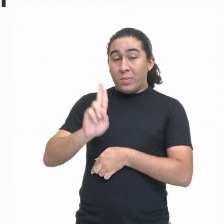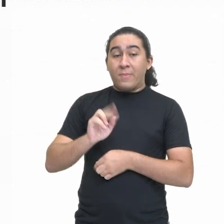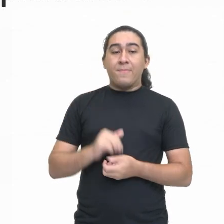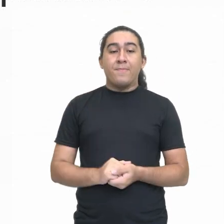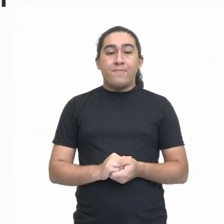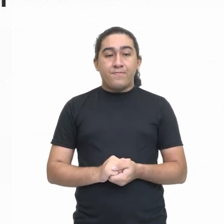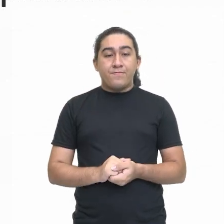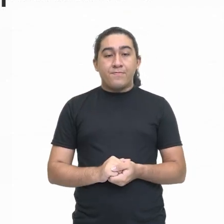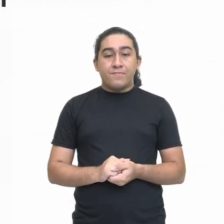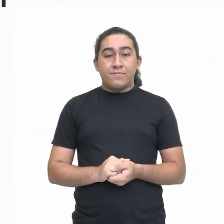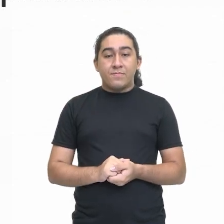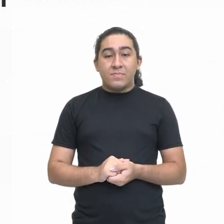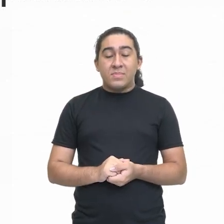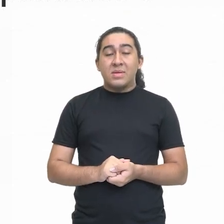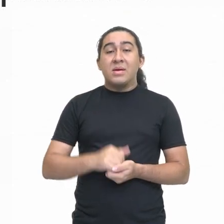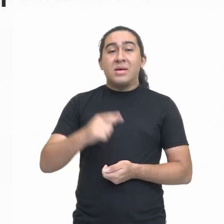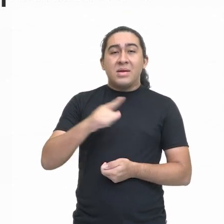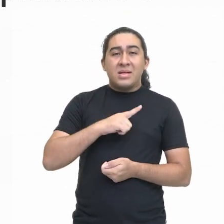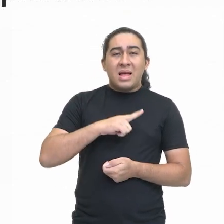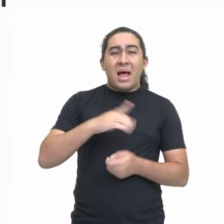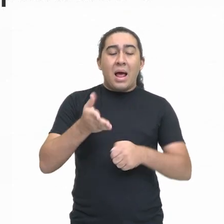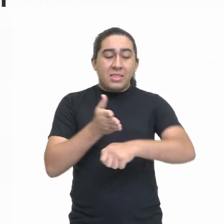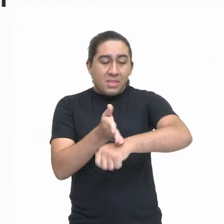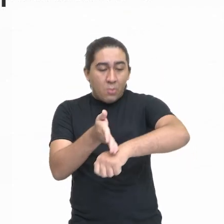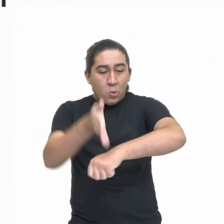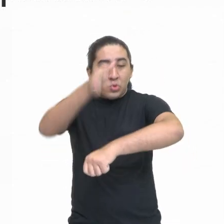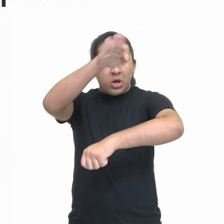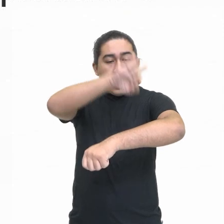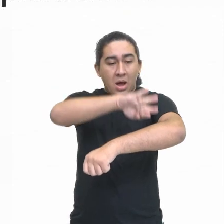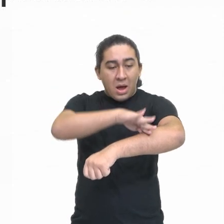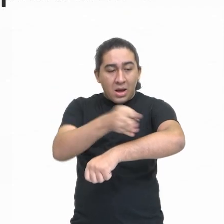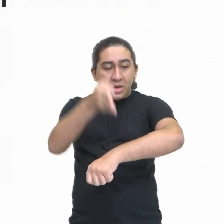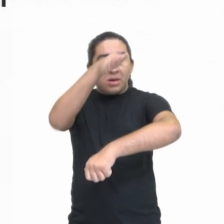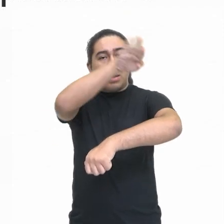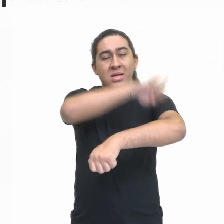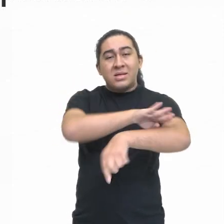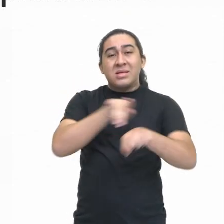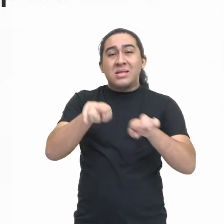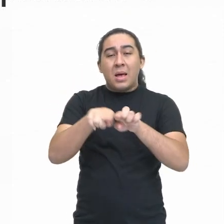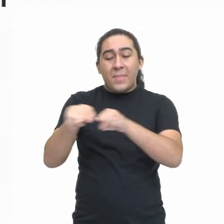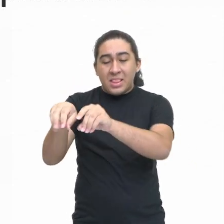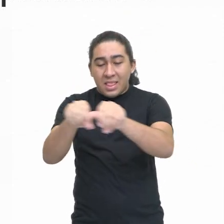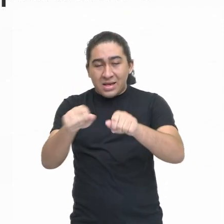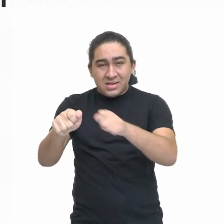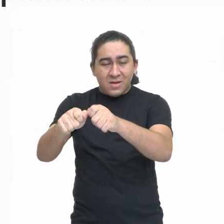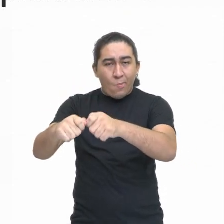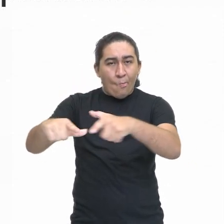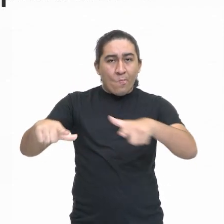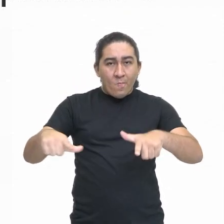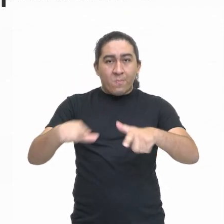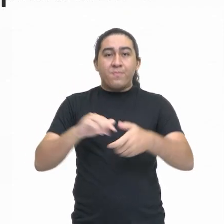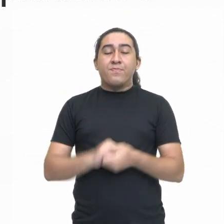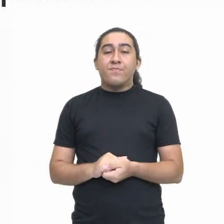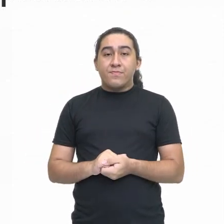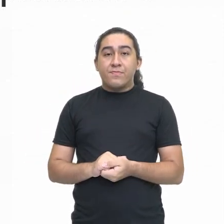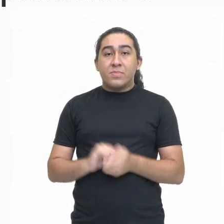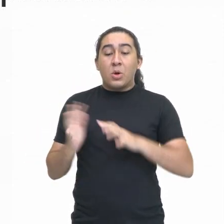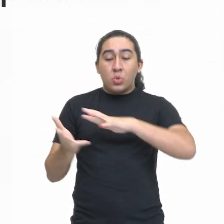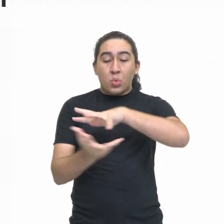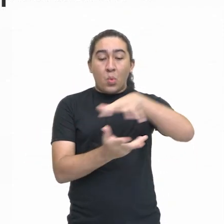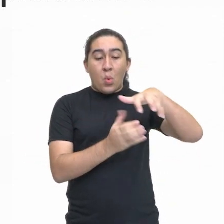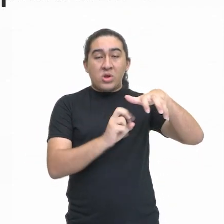são montanhosos ou semidesérticos. A sua parte oriental é formada